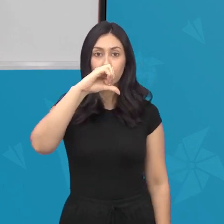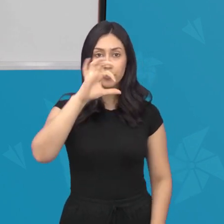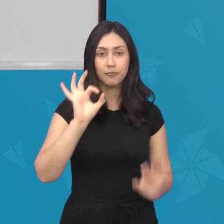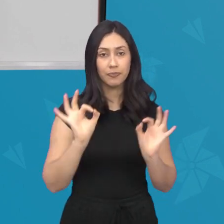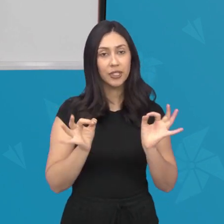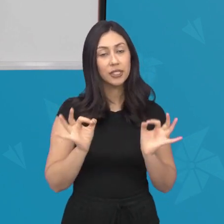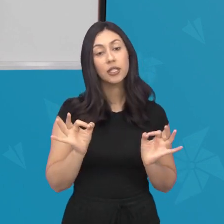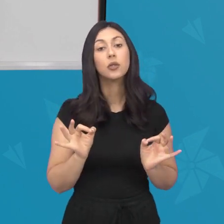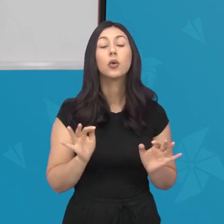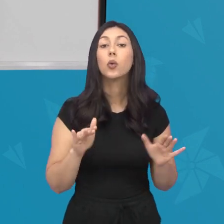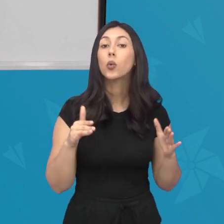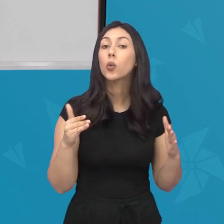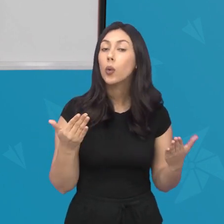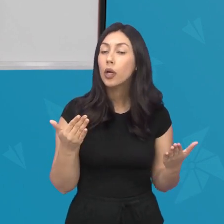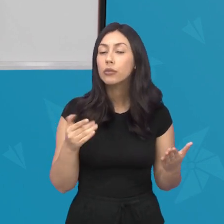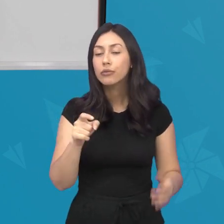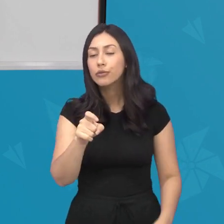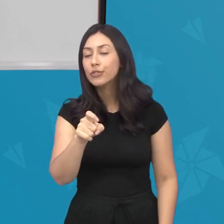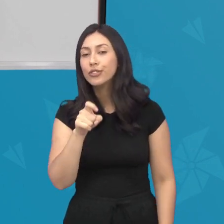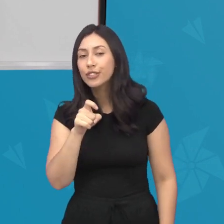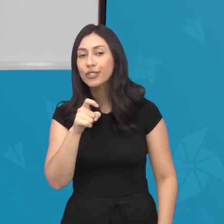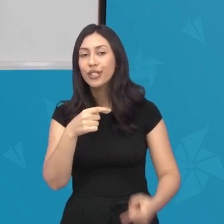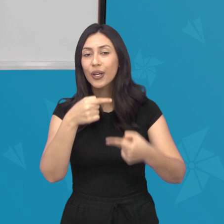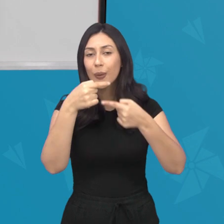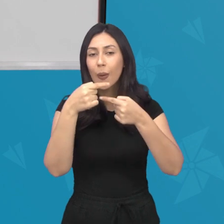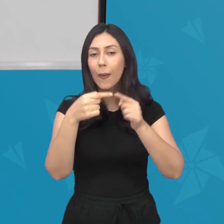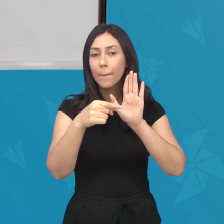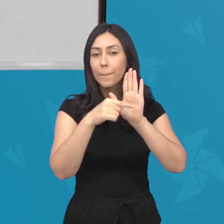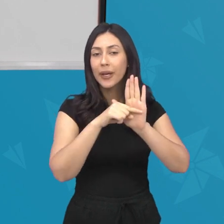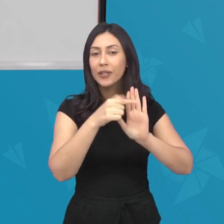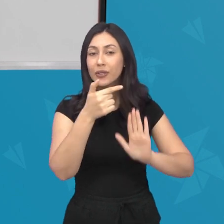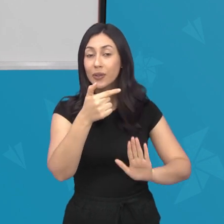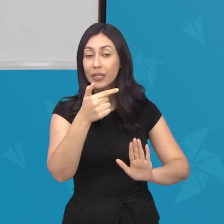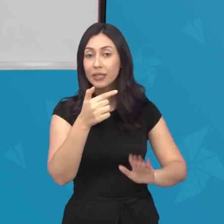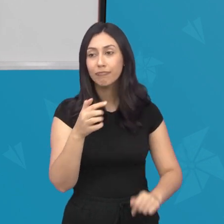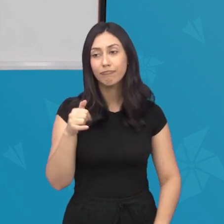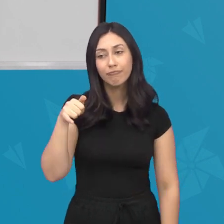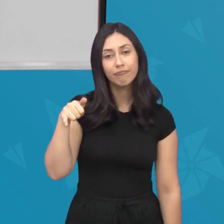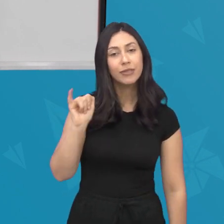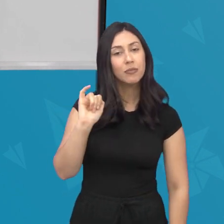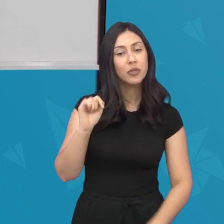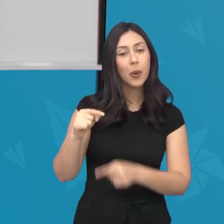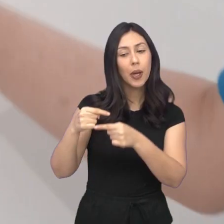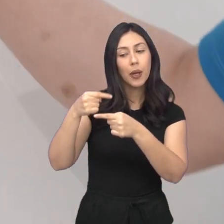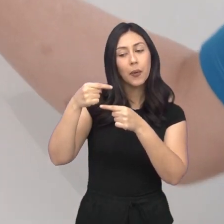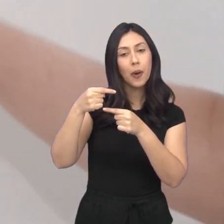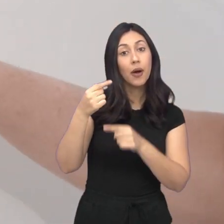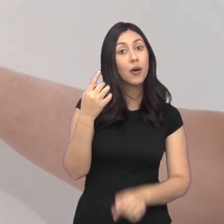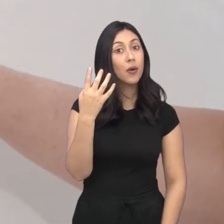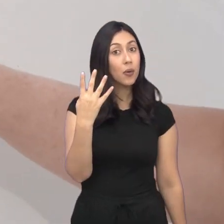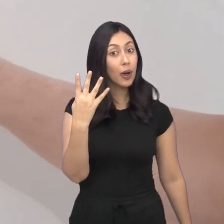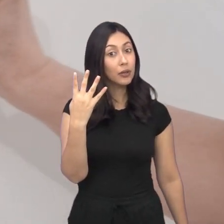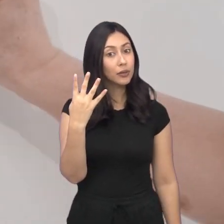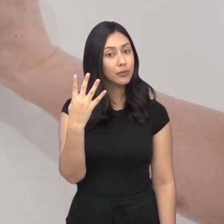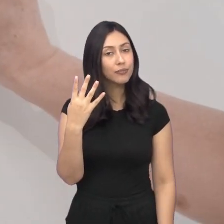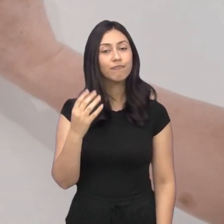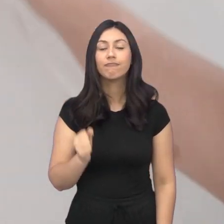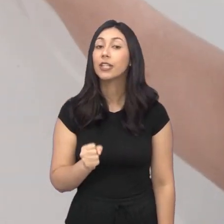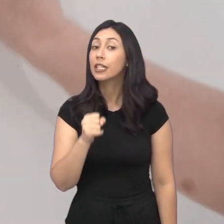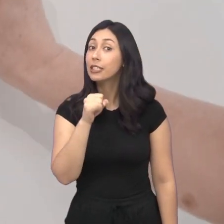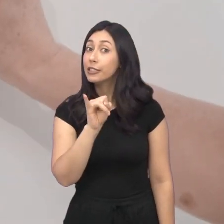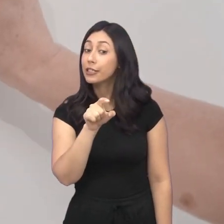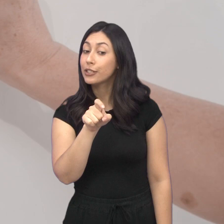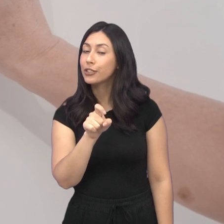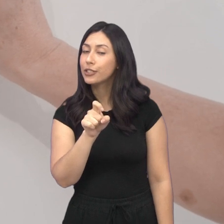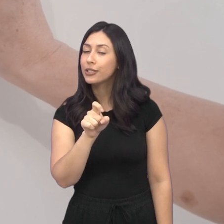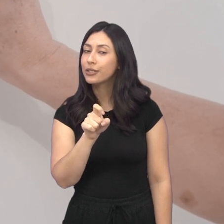Quando x for menos 2, y, que é x ao quadrado, vai ser 4. Quando x for 1, o